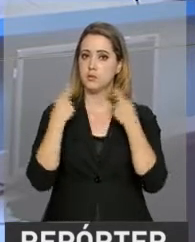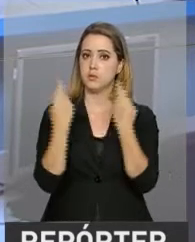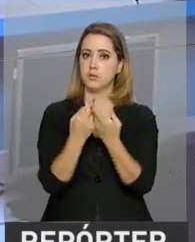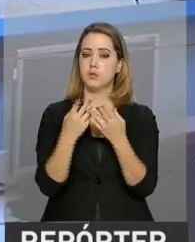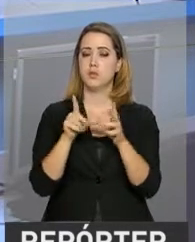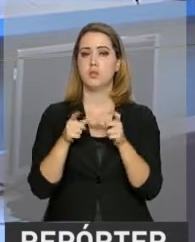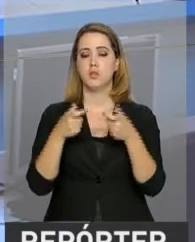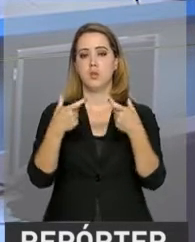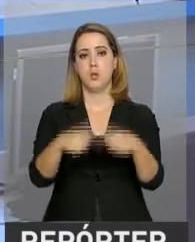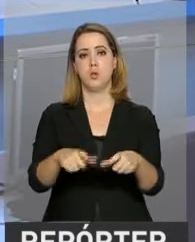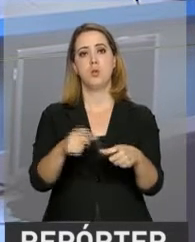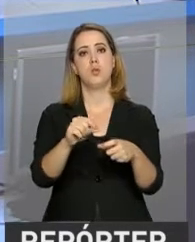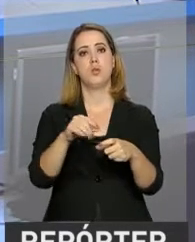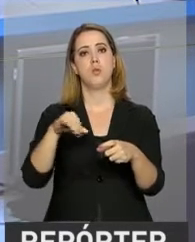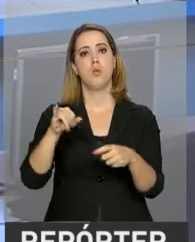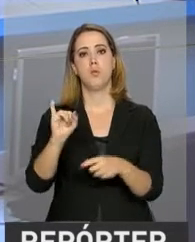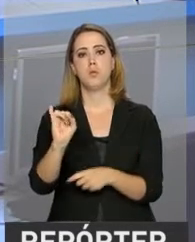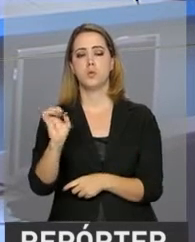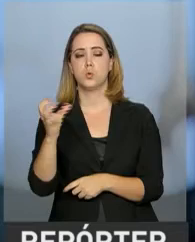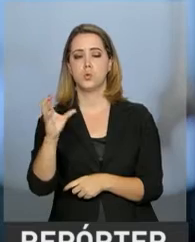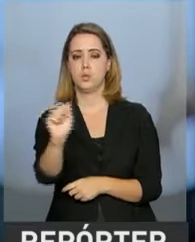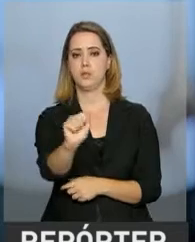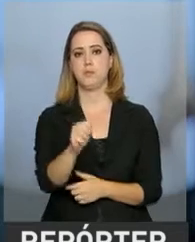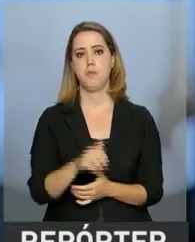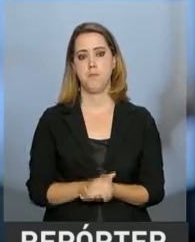com investidores em Davos, na Suíça.